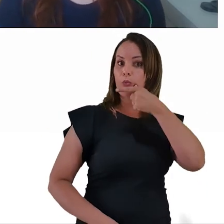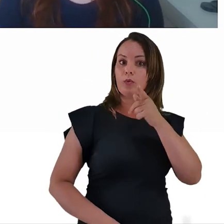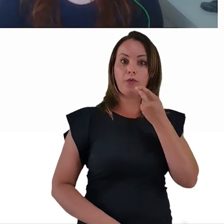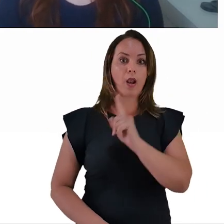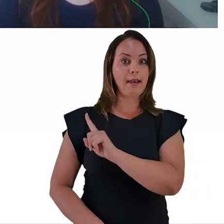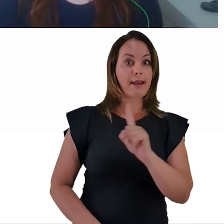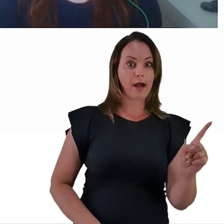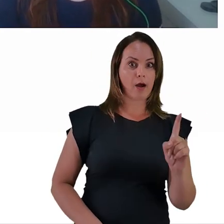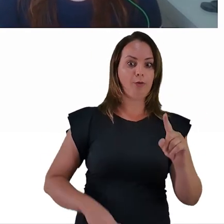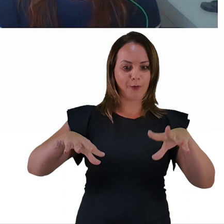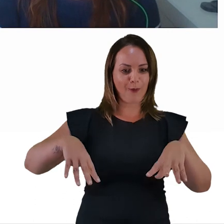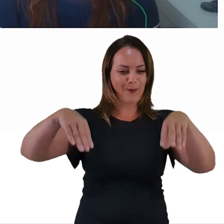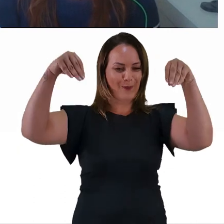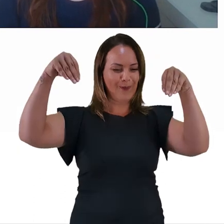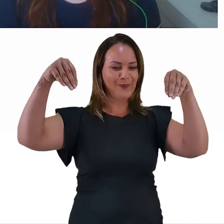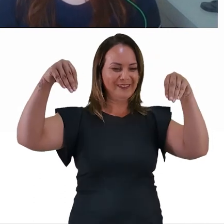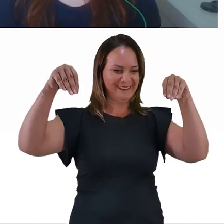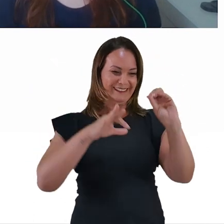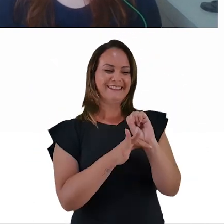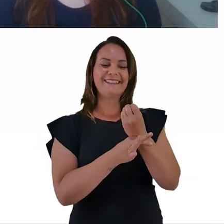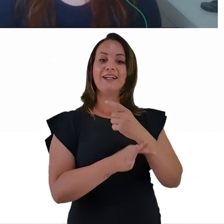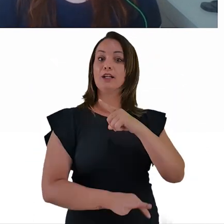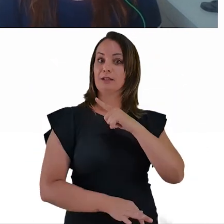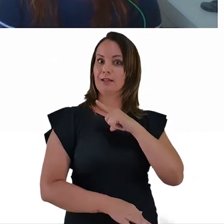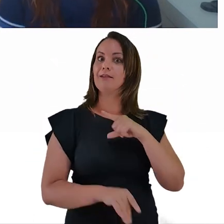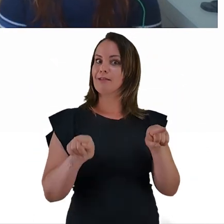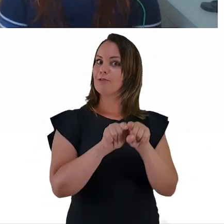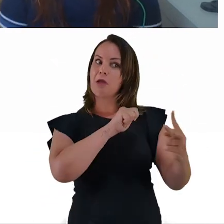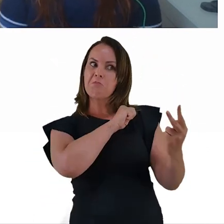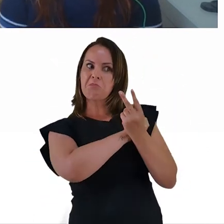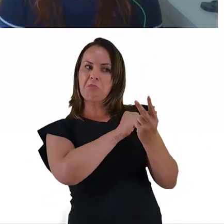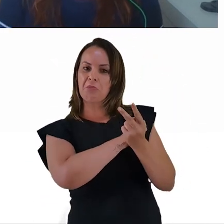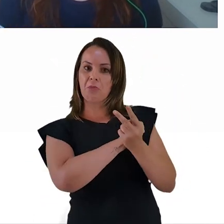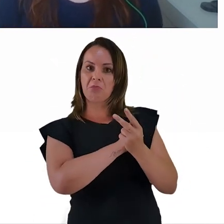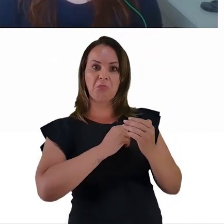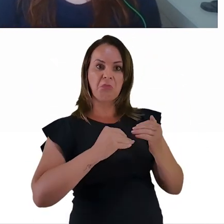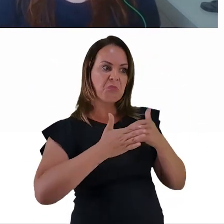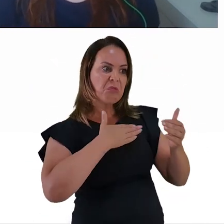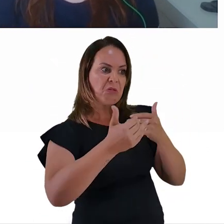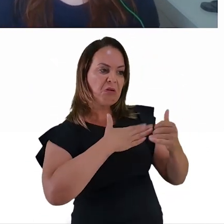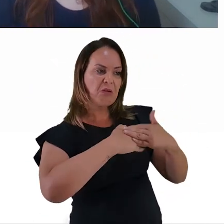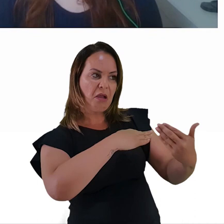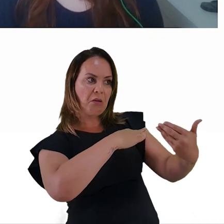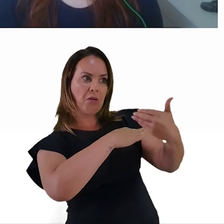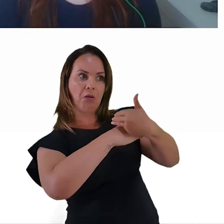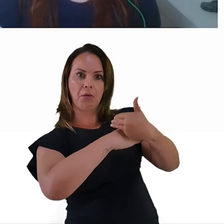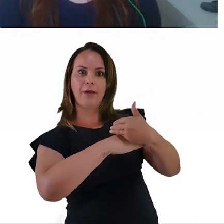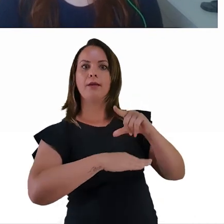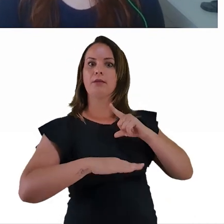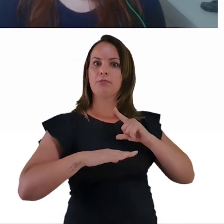nosso castelinho está seguro, e além de estar seguro, ele está protegido. Se qualquer coisa vier atacar ele, nós temos defesas